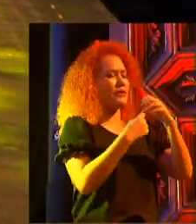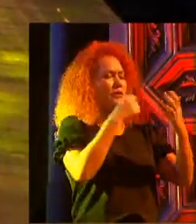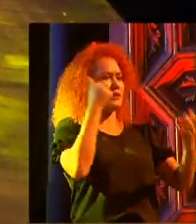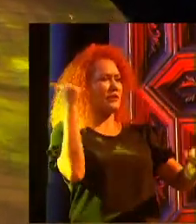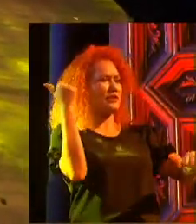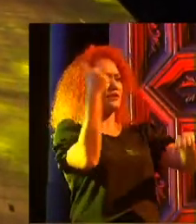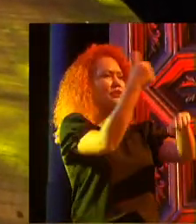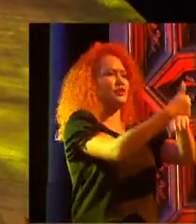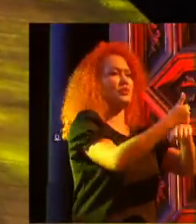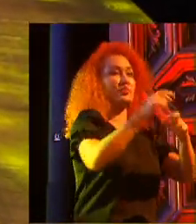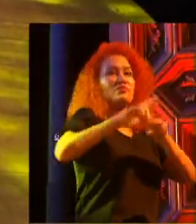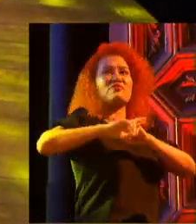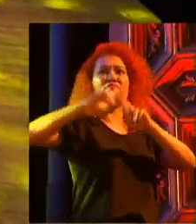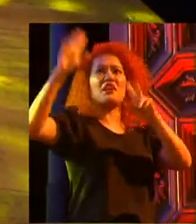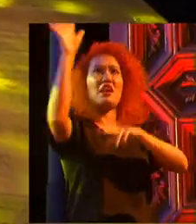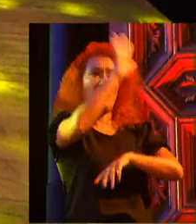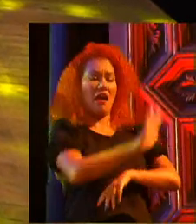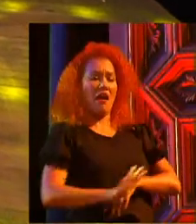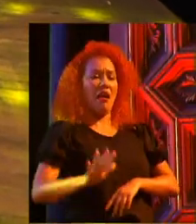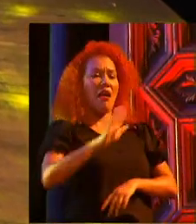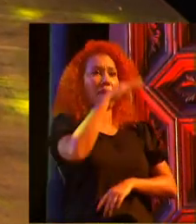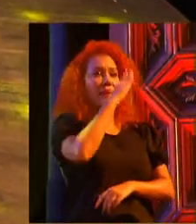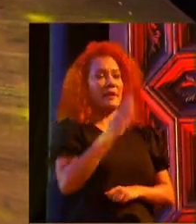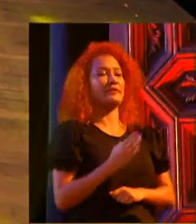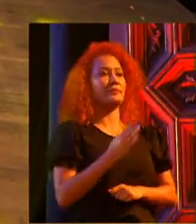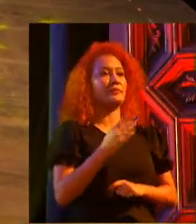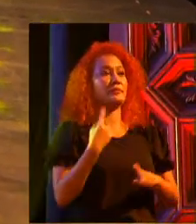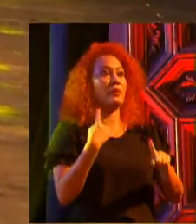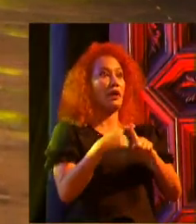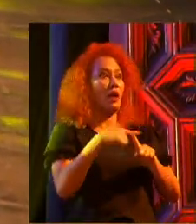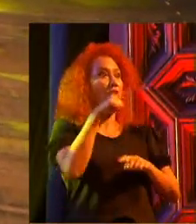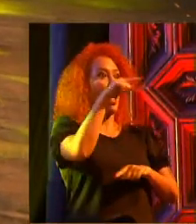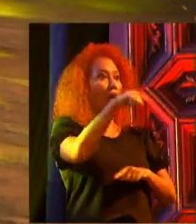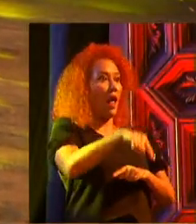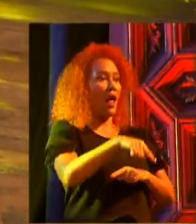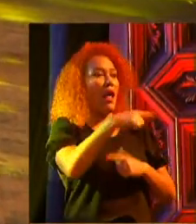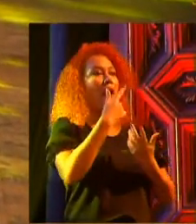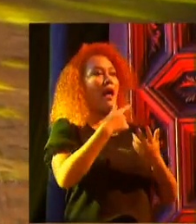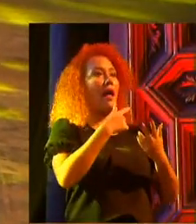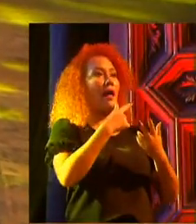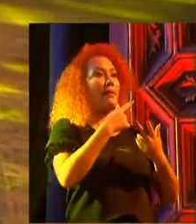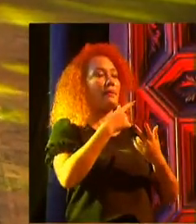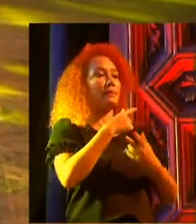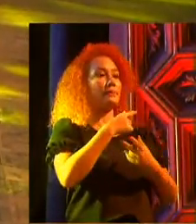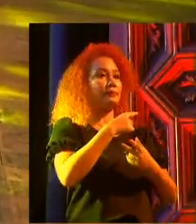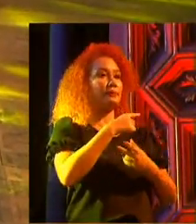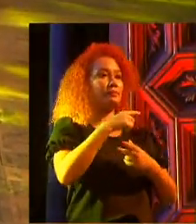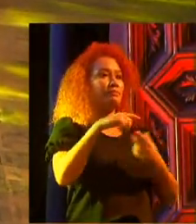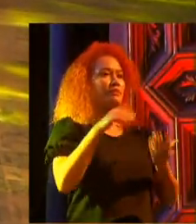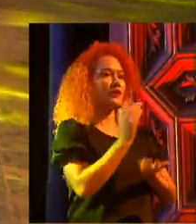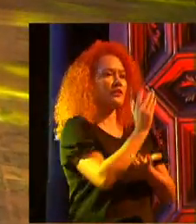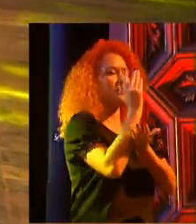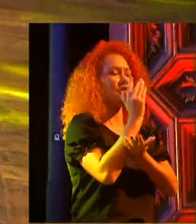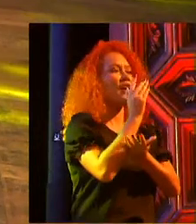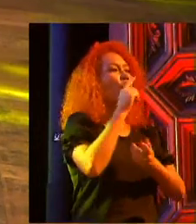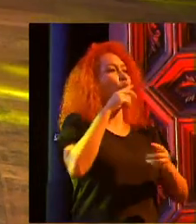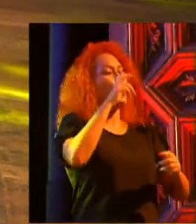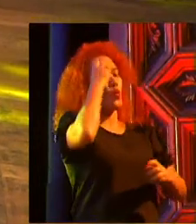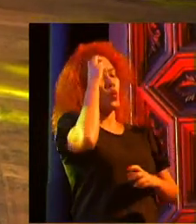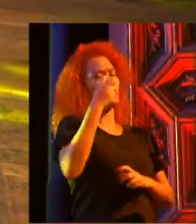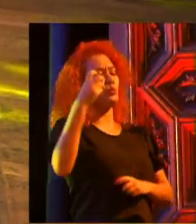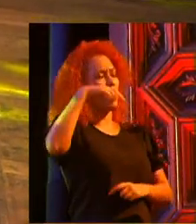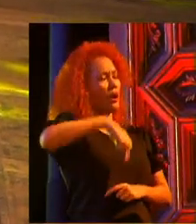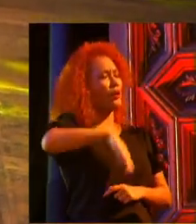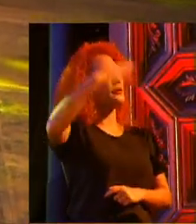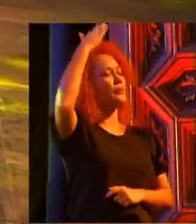do restante do Brasil, sendo reconhecido recentemente como Patrimônio Cultural do Estado do Pará. Uma salva de